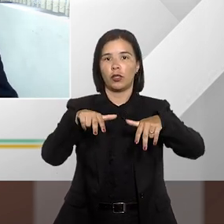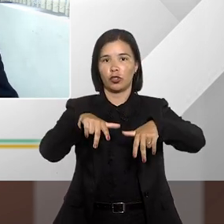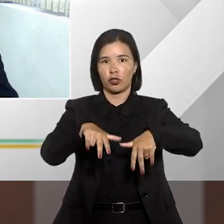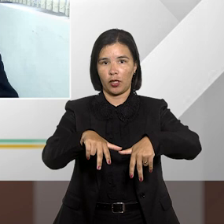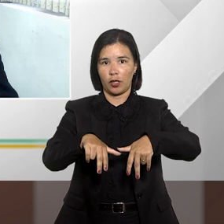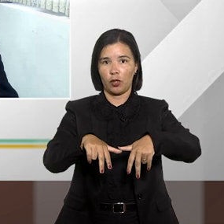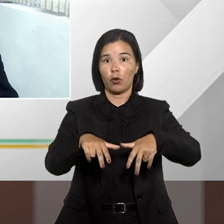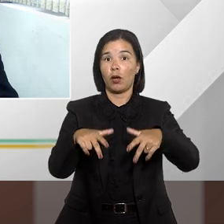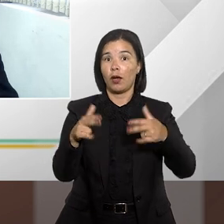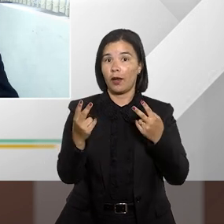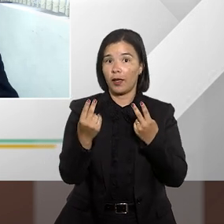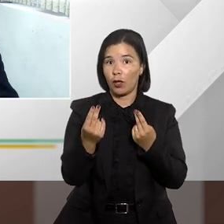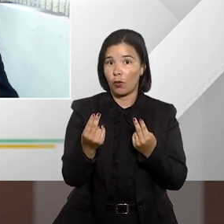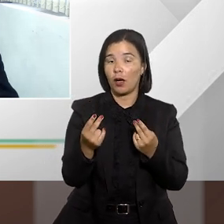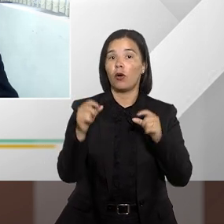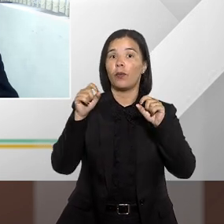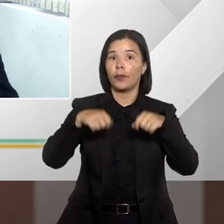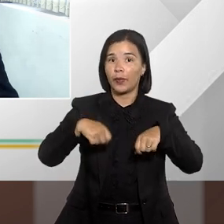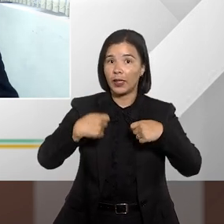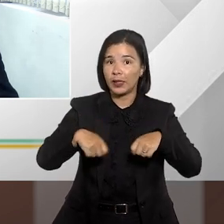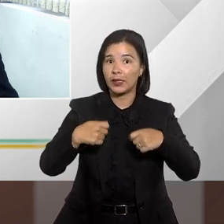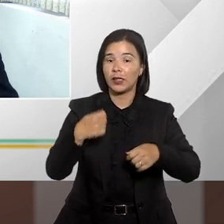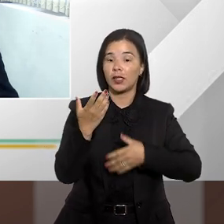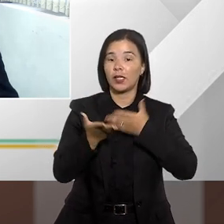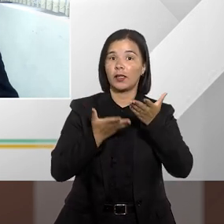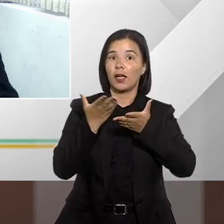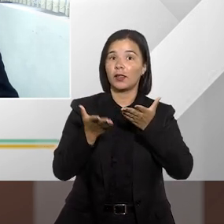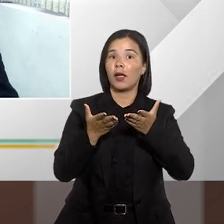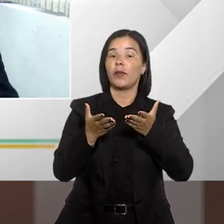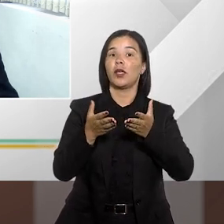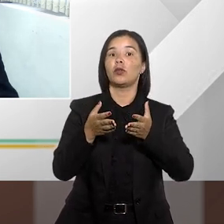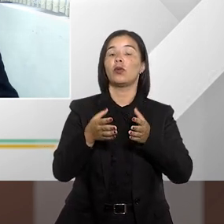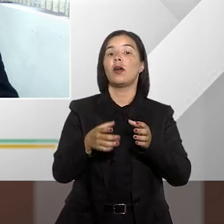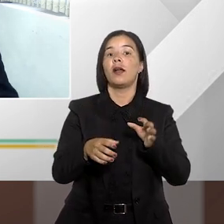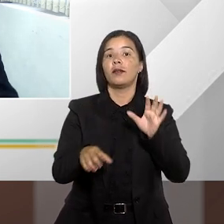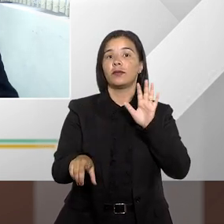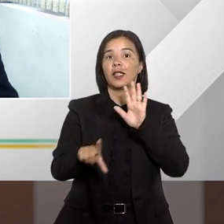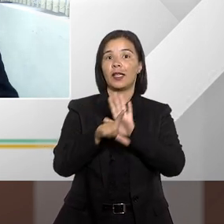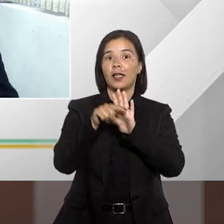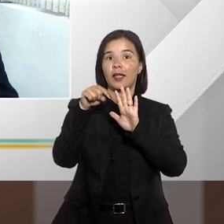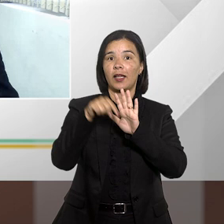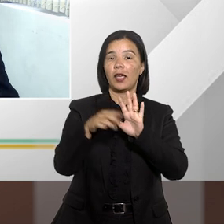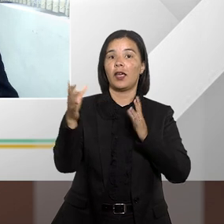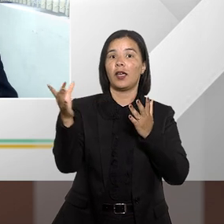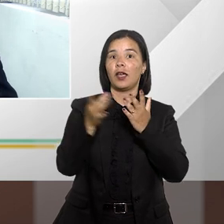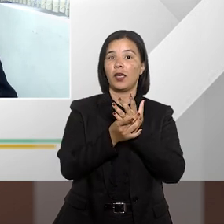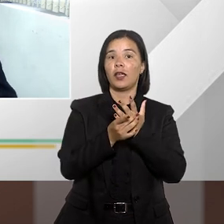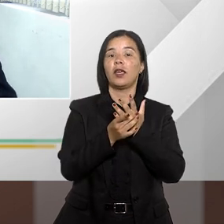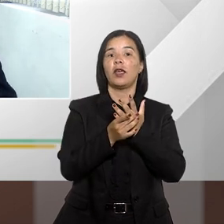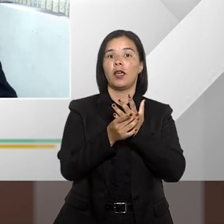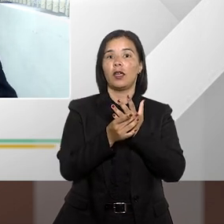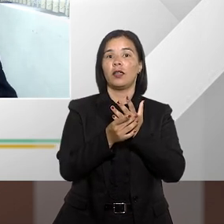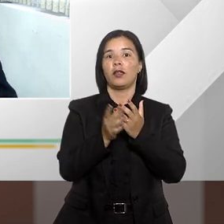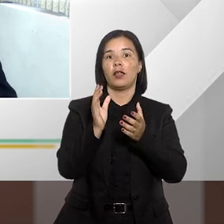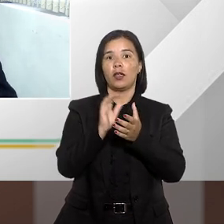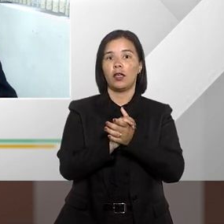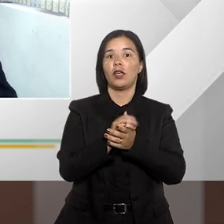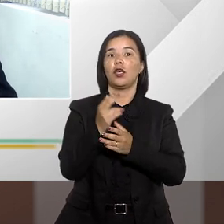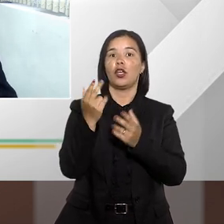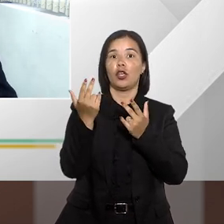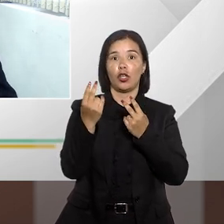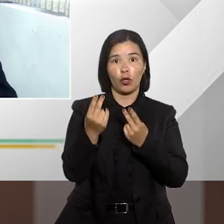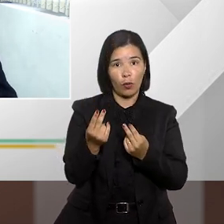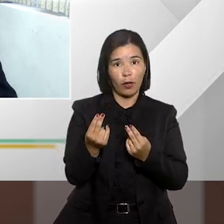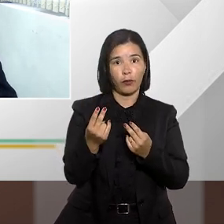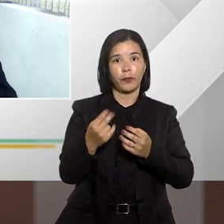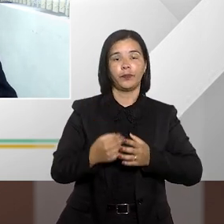que esta deveria ter o mesmo tratamento legal dado à união formada por heteroafetivos. Já em maio